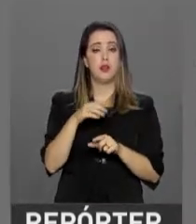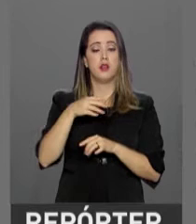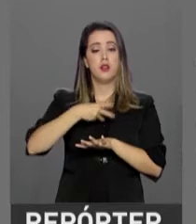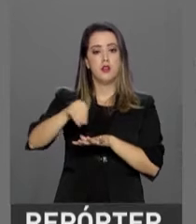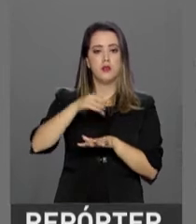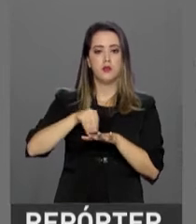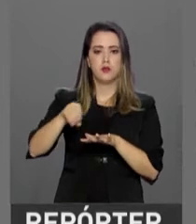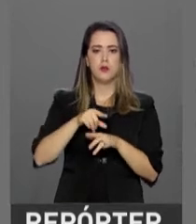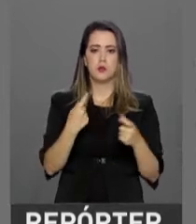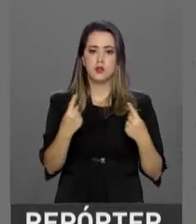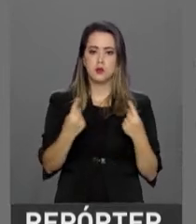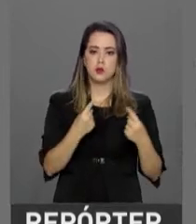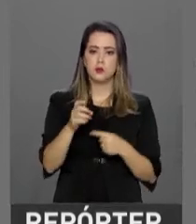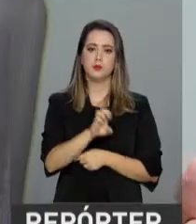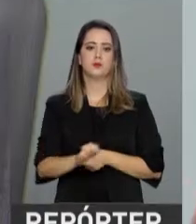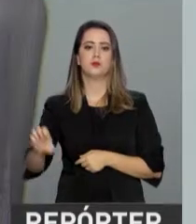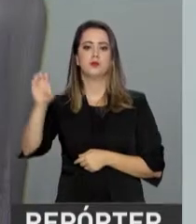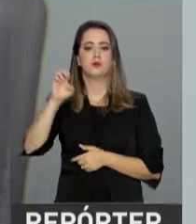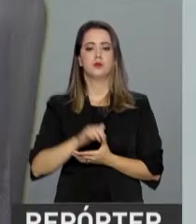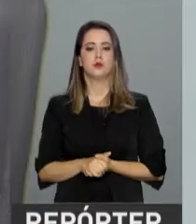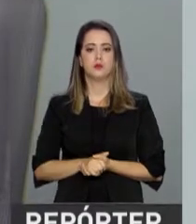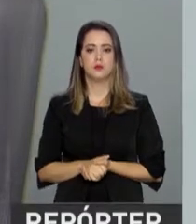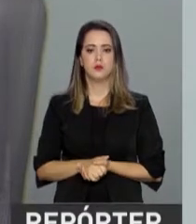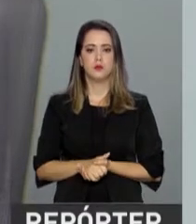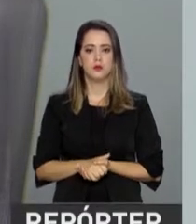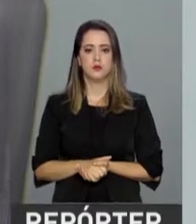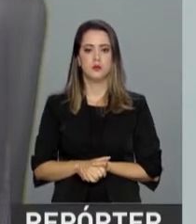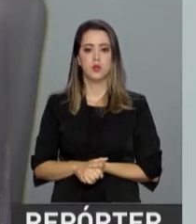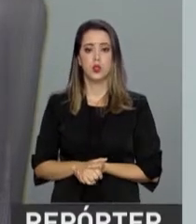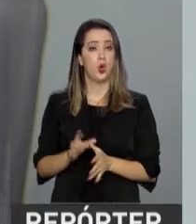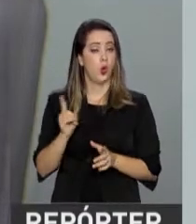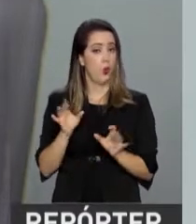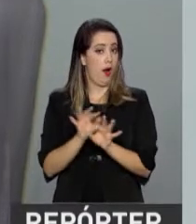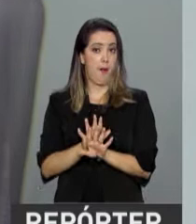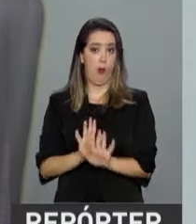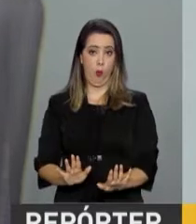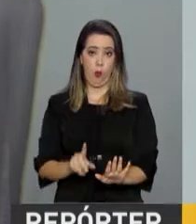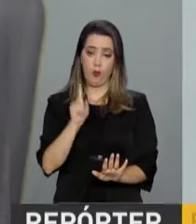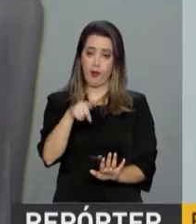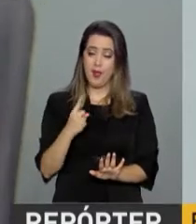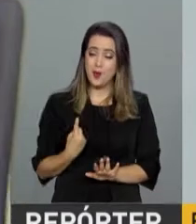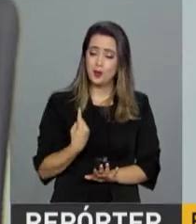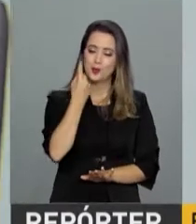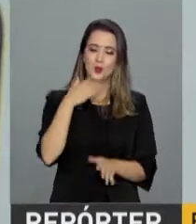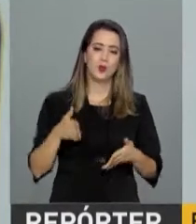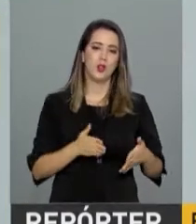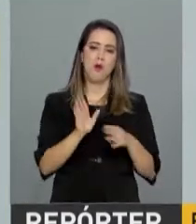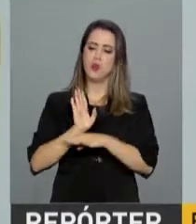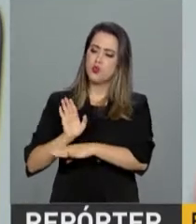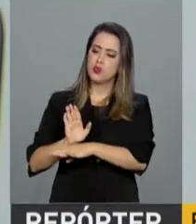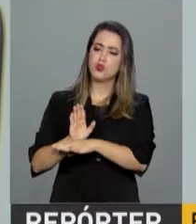dentro de cada um dos estados isso aqui não é um produto acabado é uma forma de uma forma de